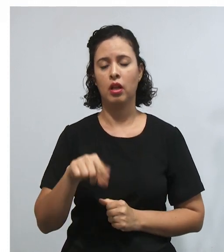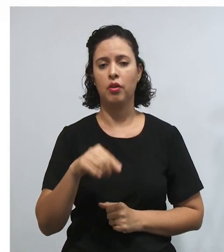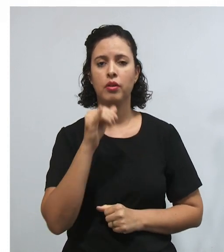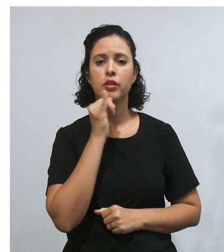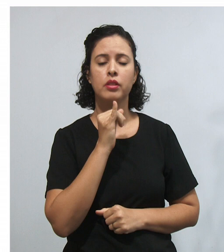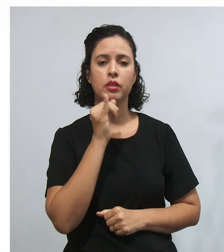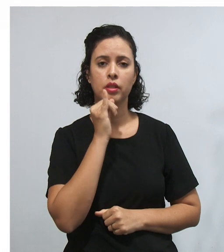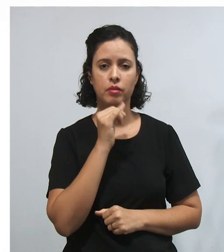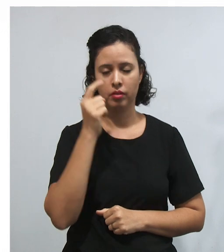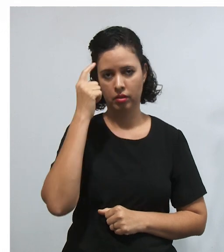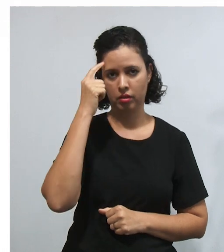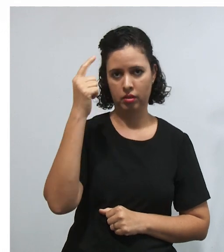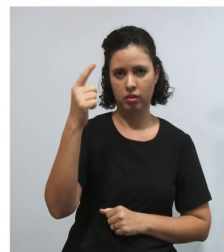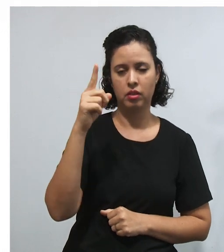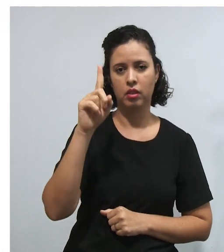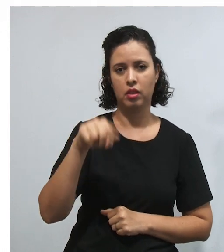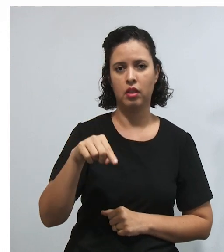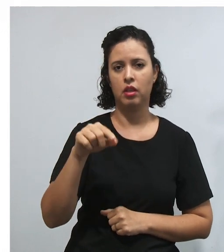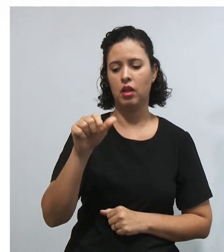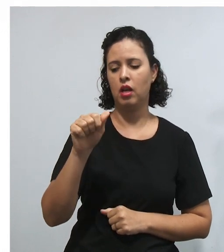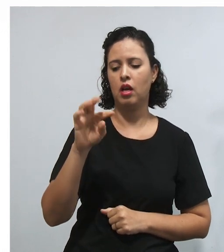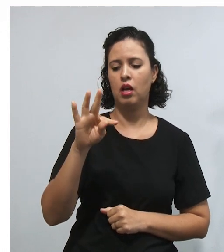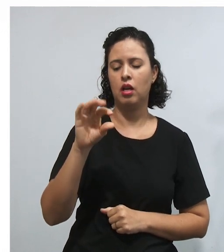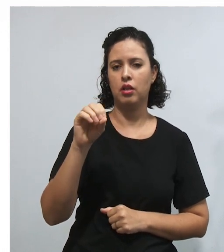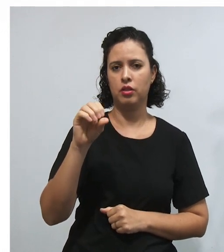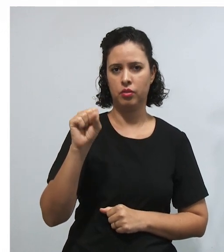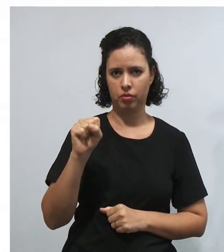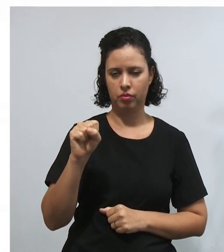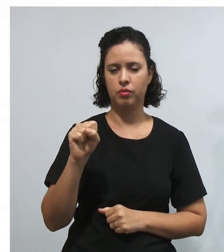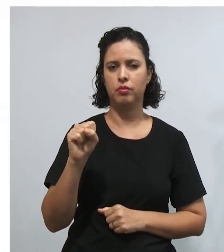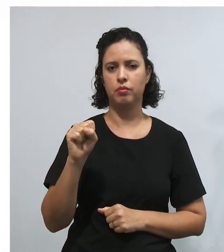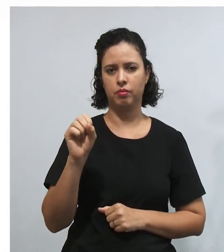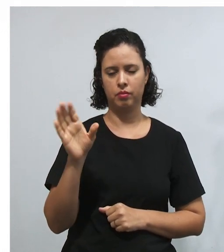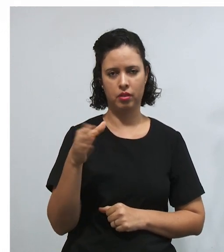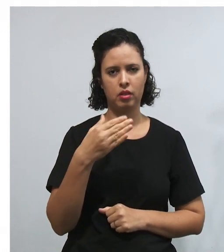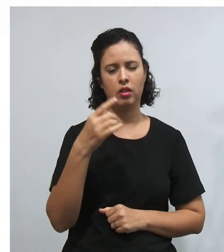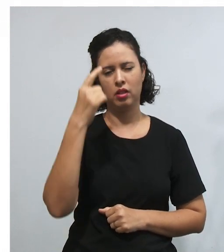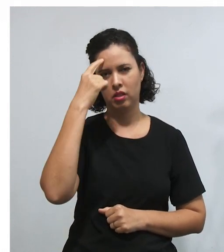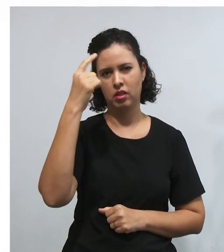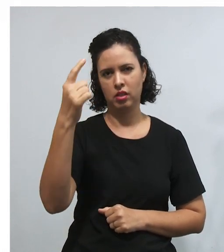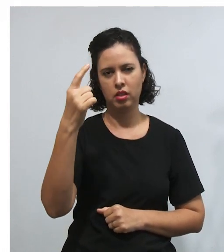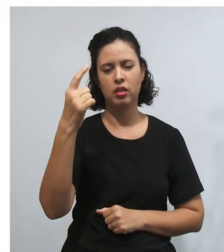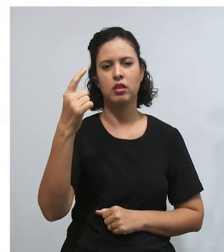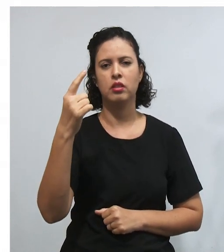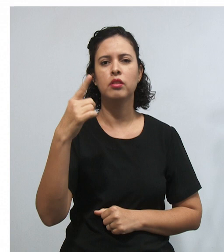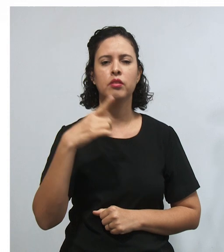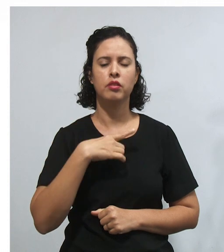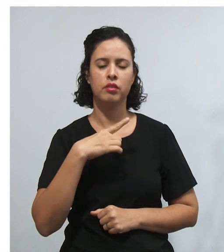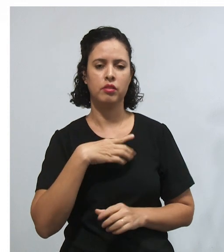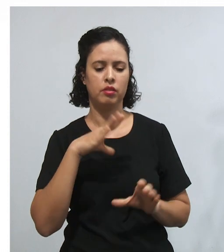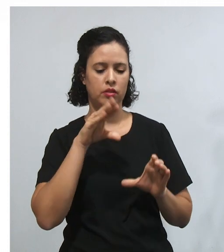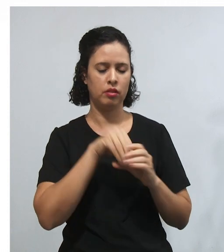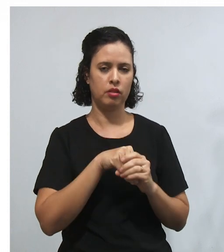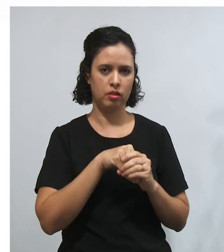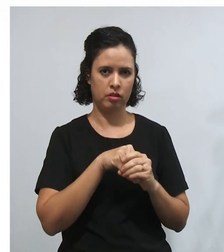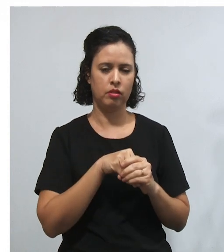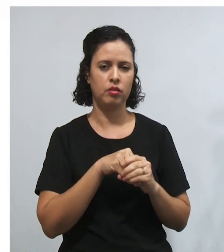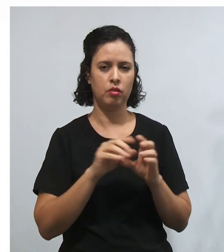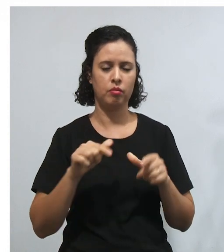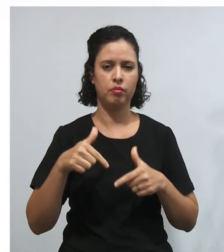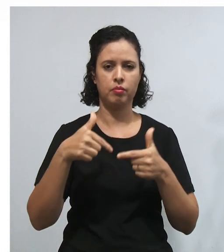agora há pouco sobre essa questão de atos discricionários, tá? Aqui eu posso já te lembrar que aqui está dentro do